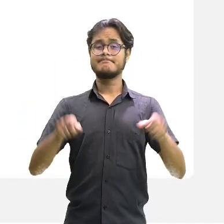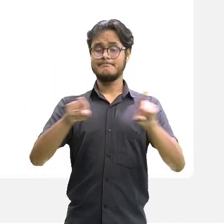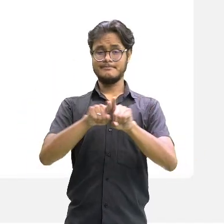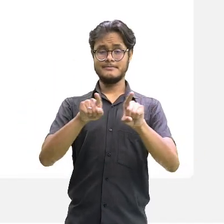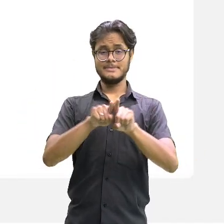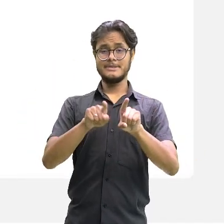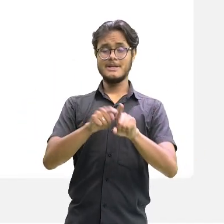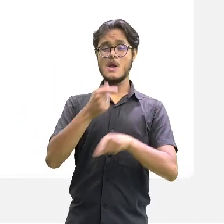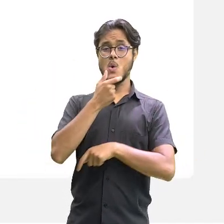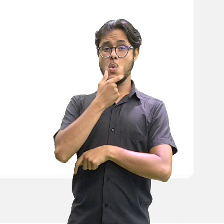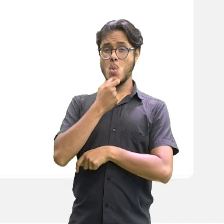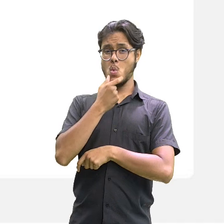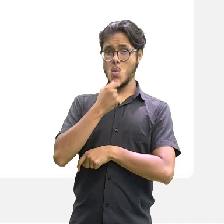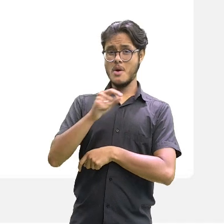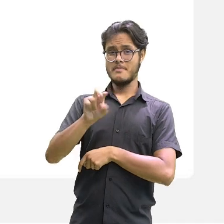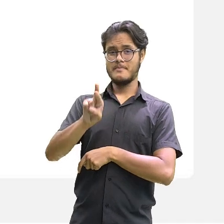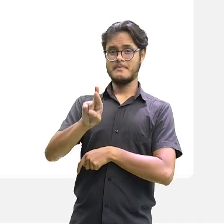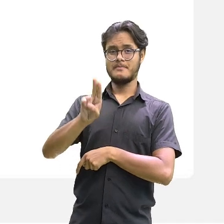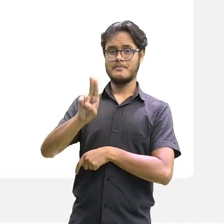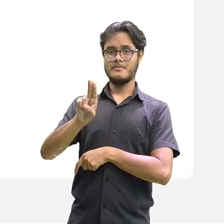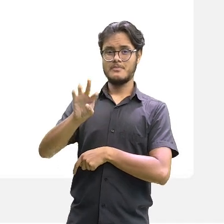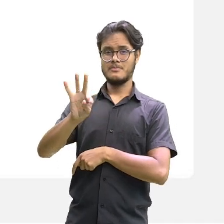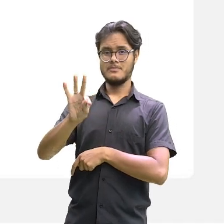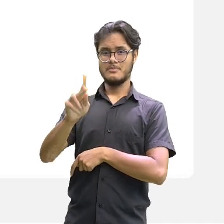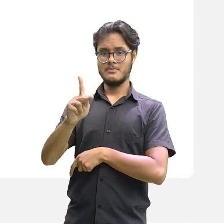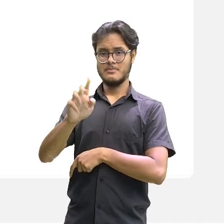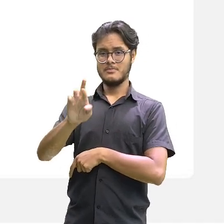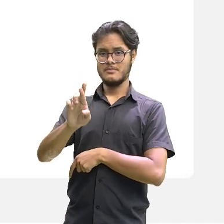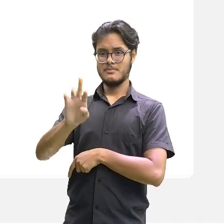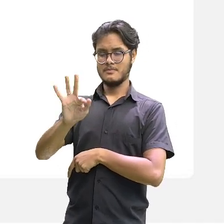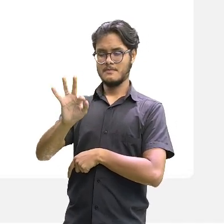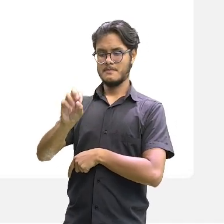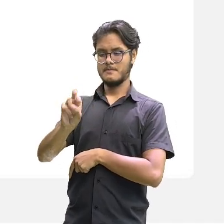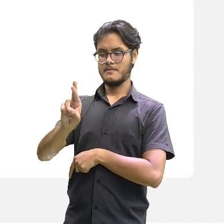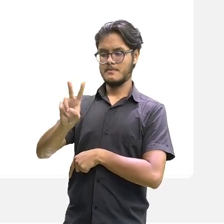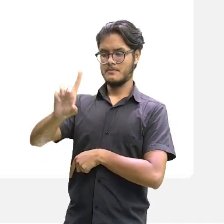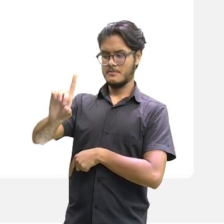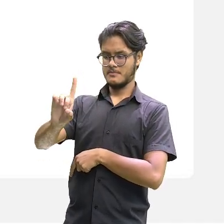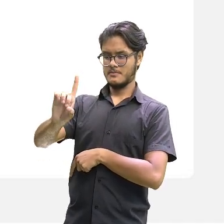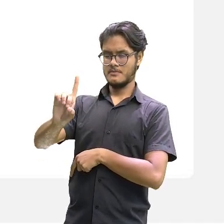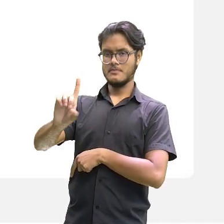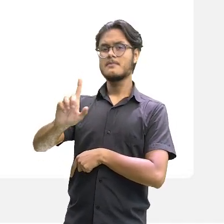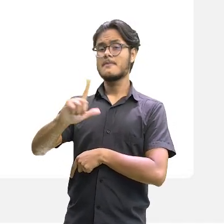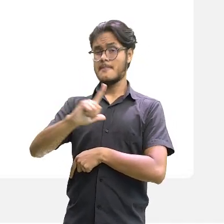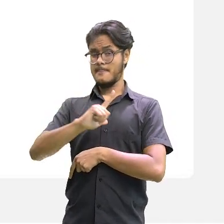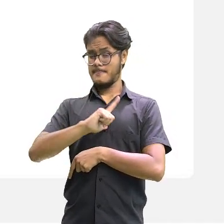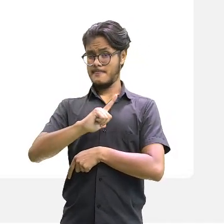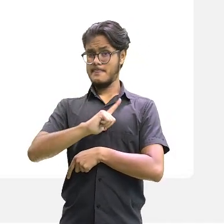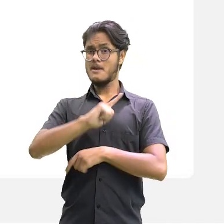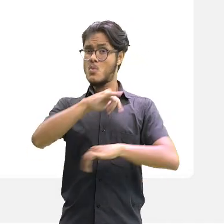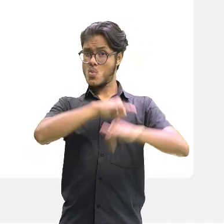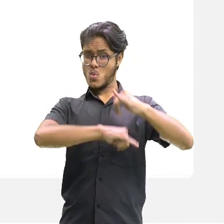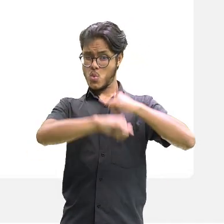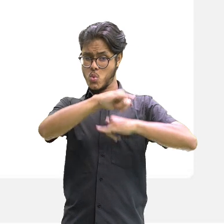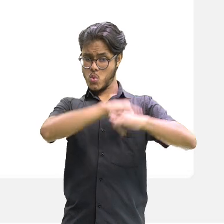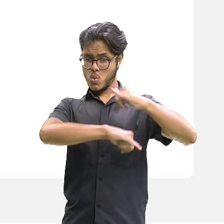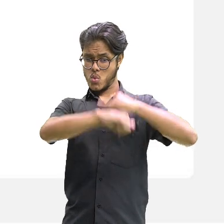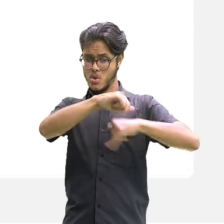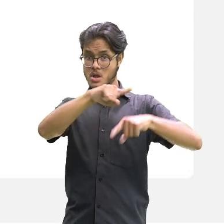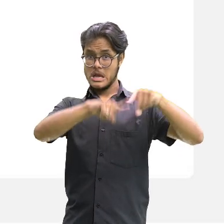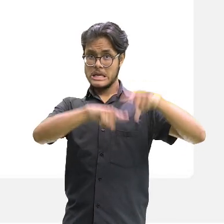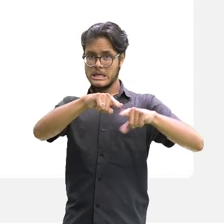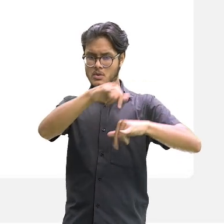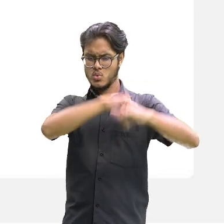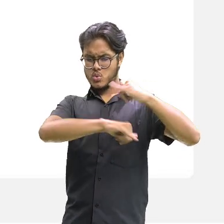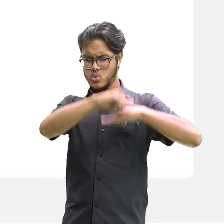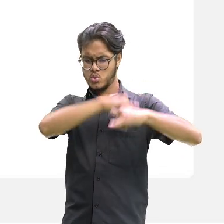o Rutherford, que fez um experimento com um átomo radioativo que emite energia. Ele colocou esse